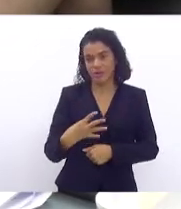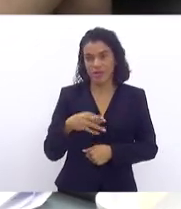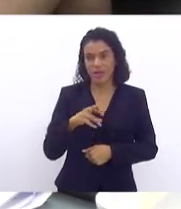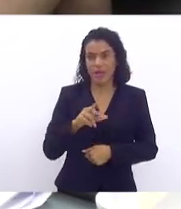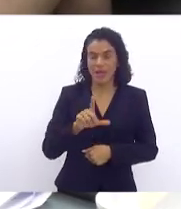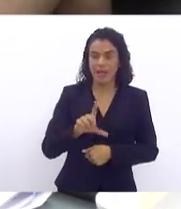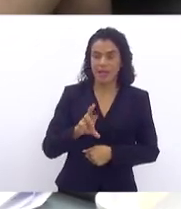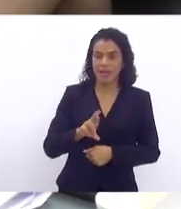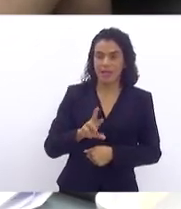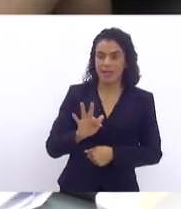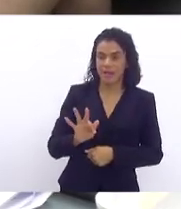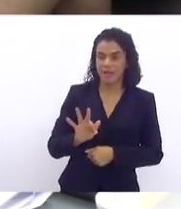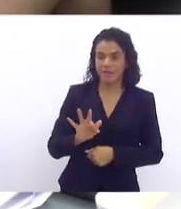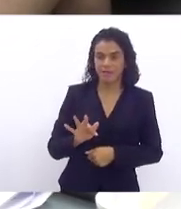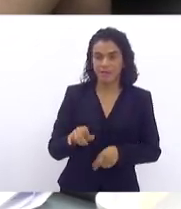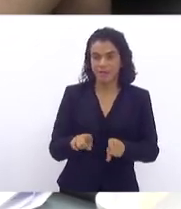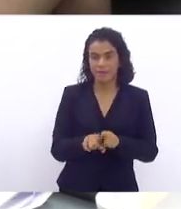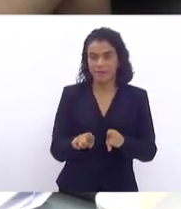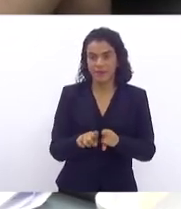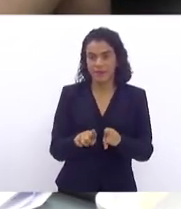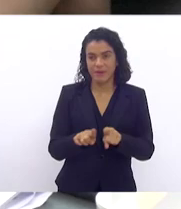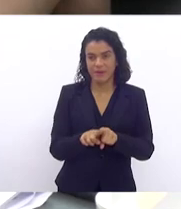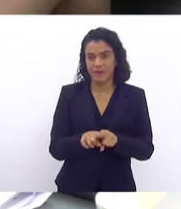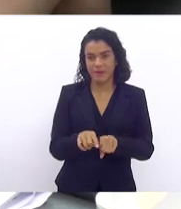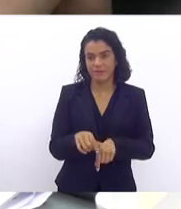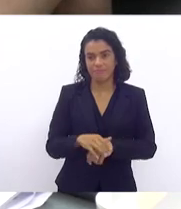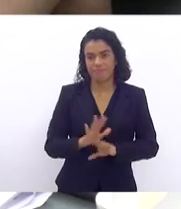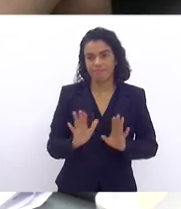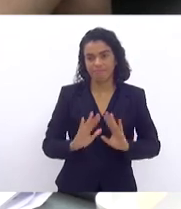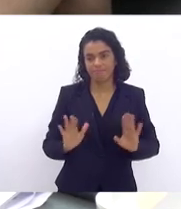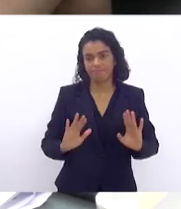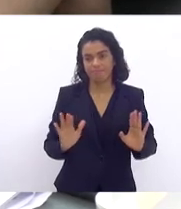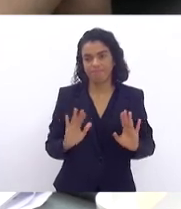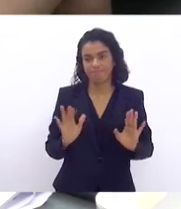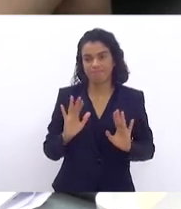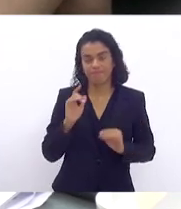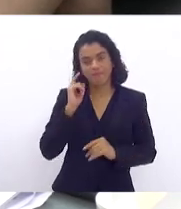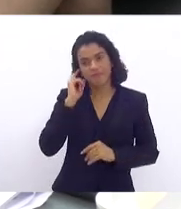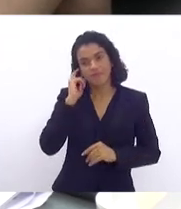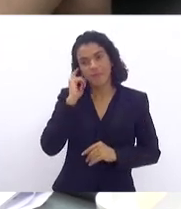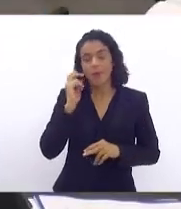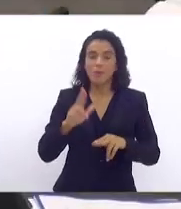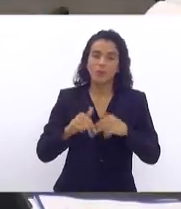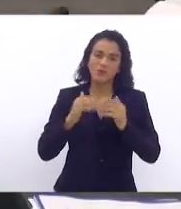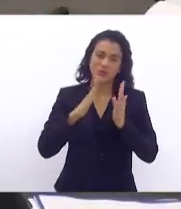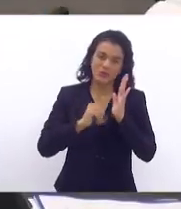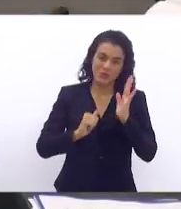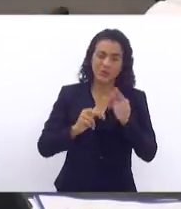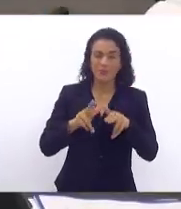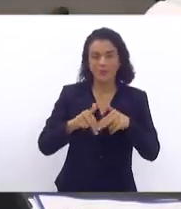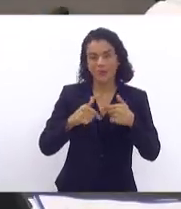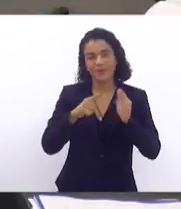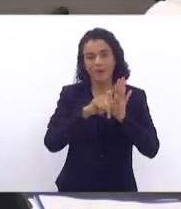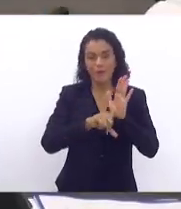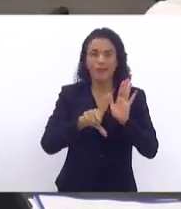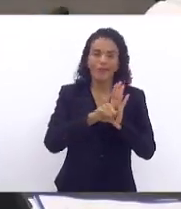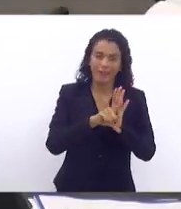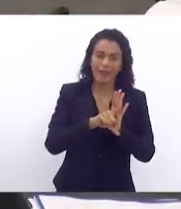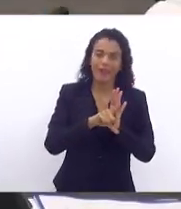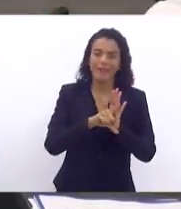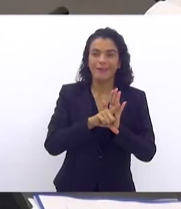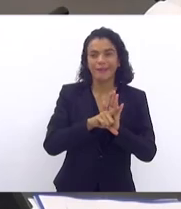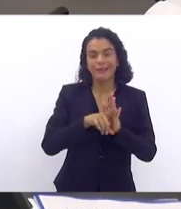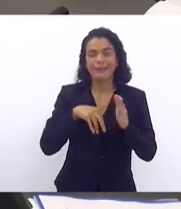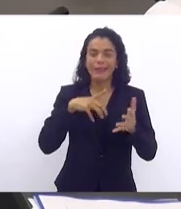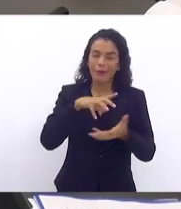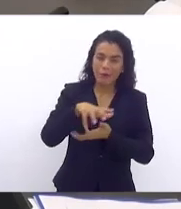o 113 da ADCT, enfim. Pois é. Por isso que eu retirei, que eu sabia que era um projeto que